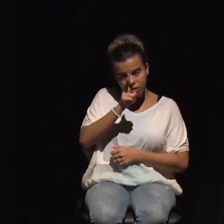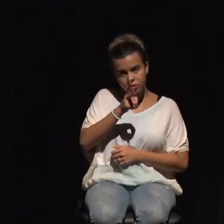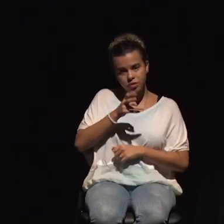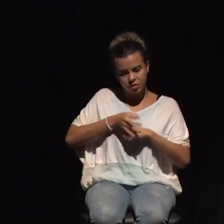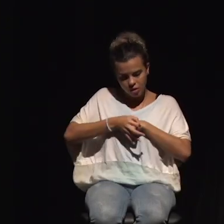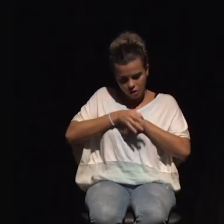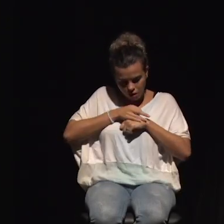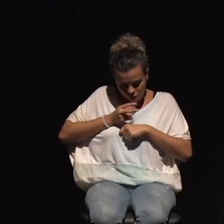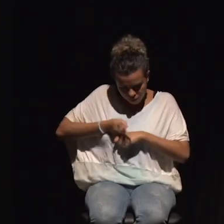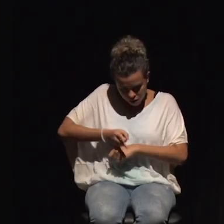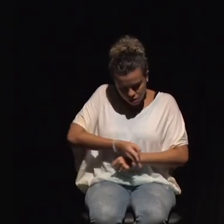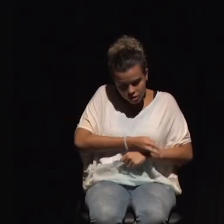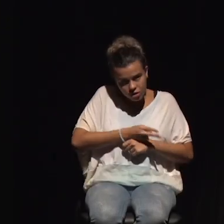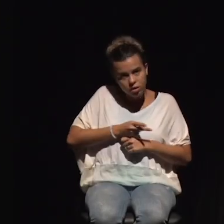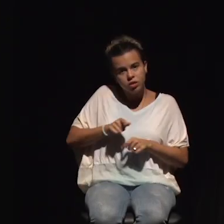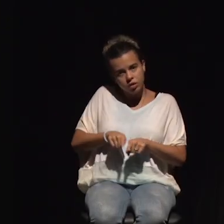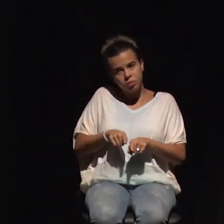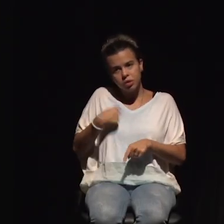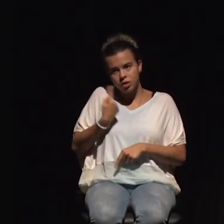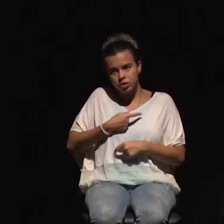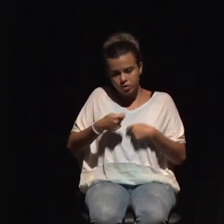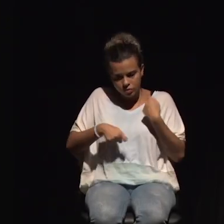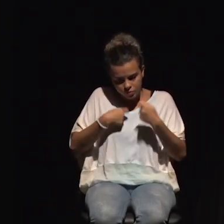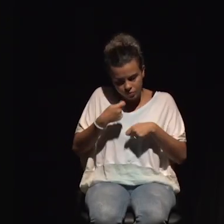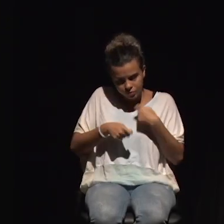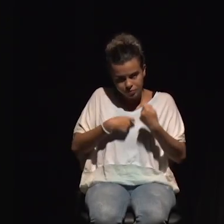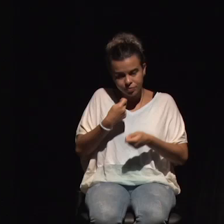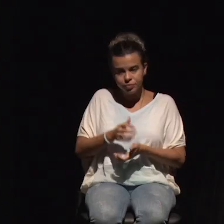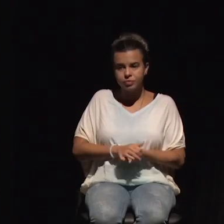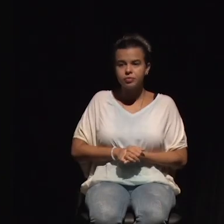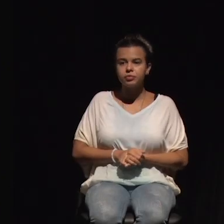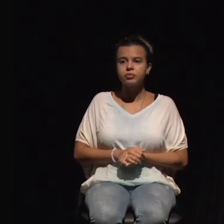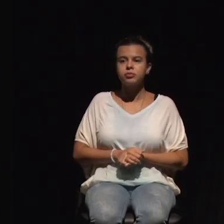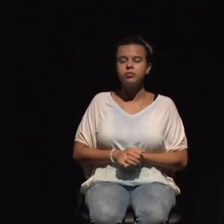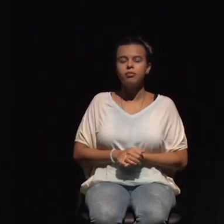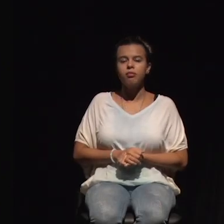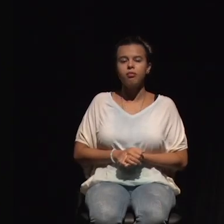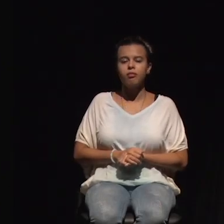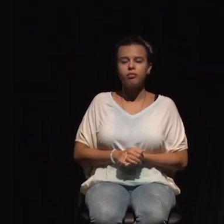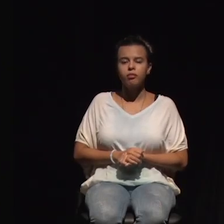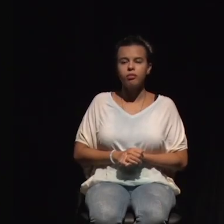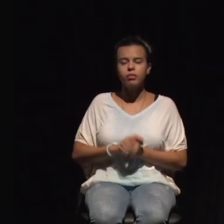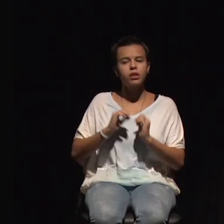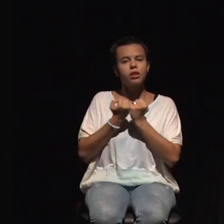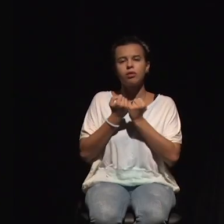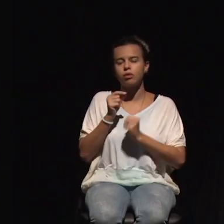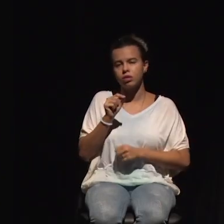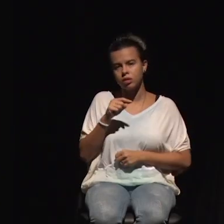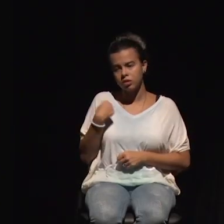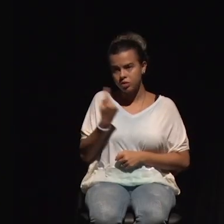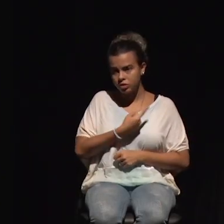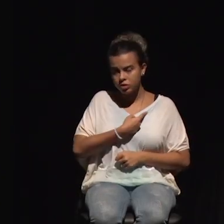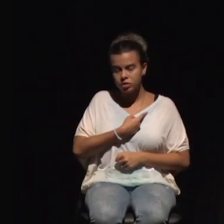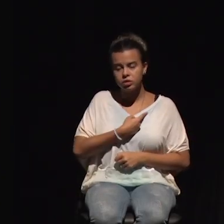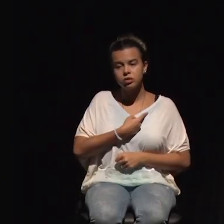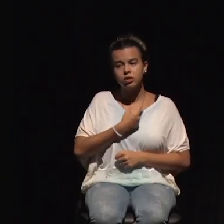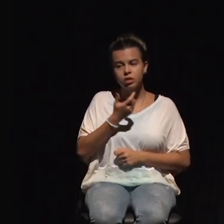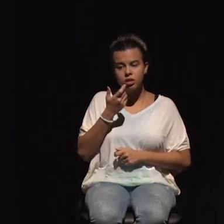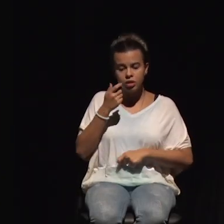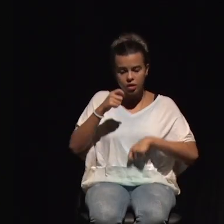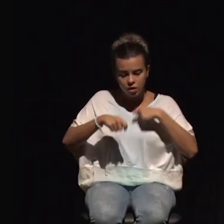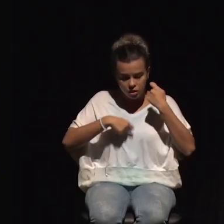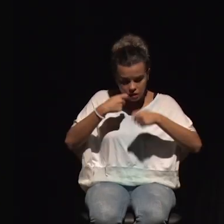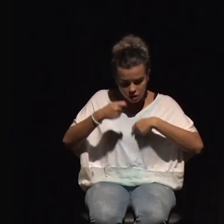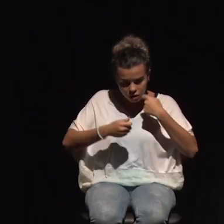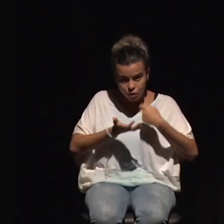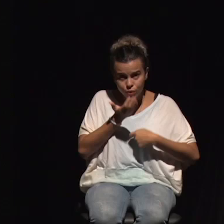mente inclusive por aquilo que a gente come é defendemos então que os alimentos com